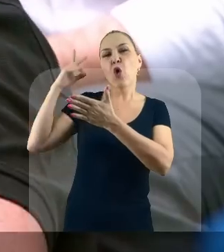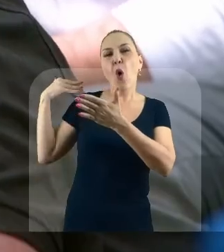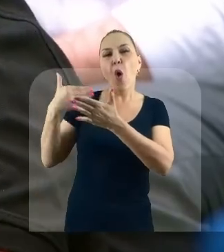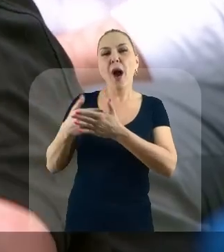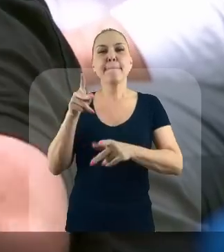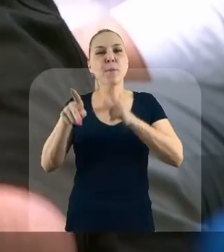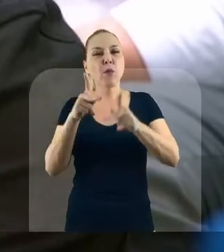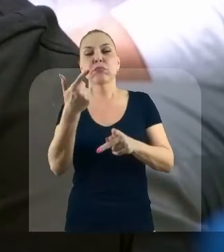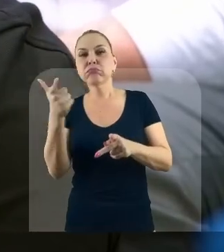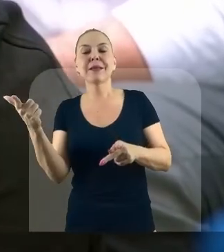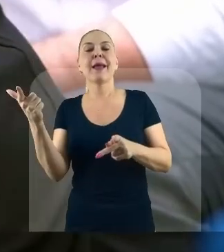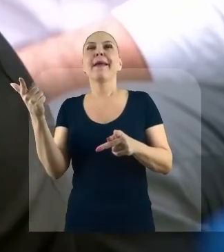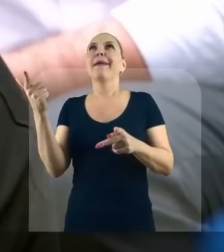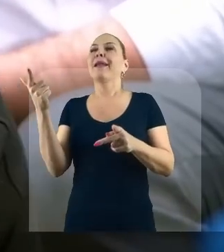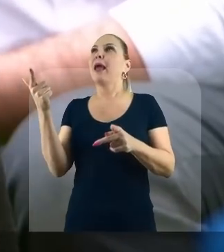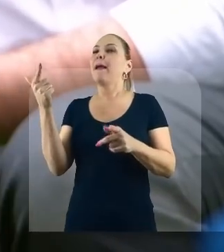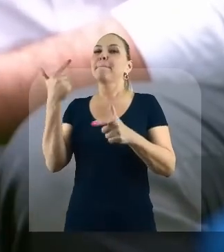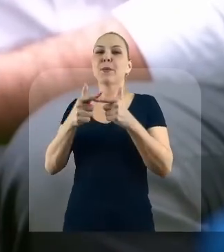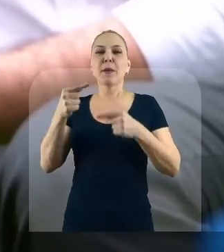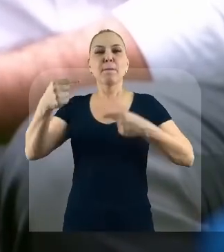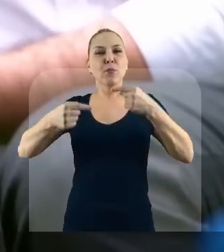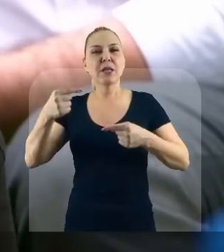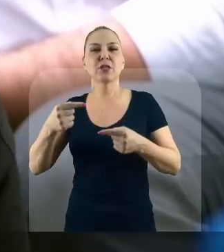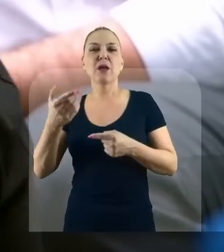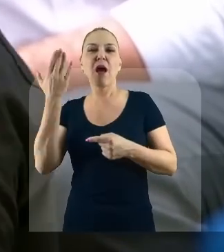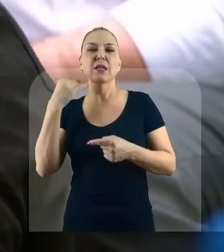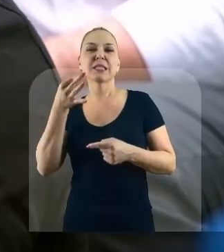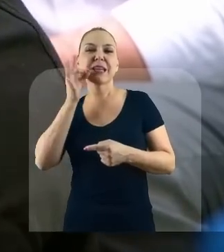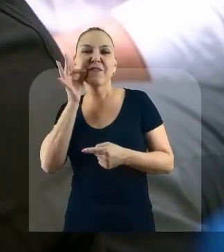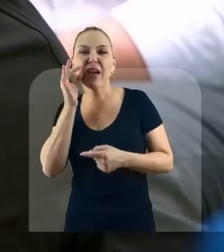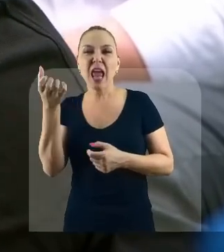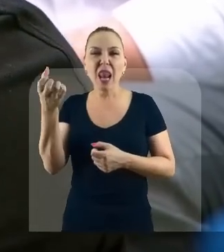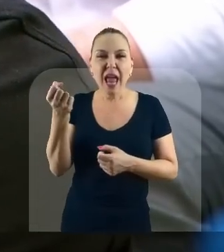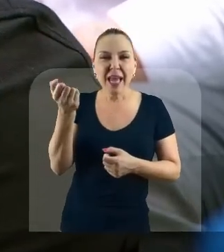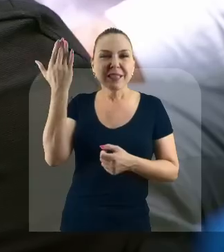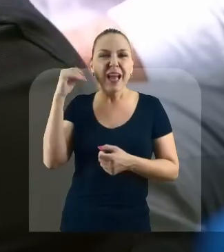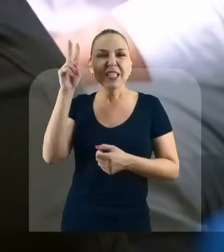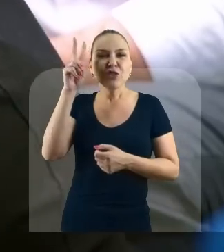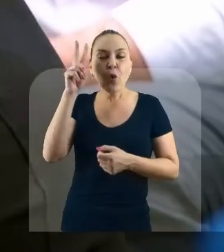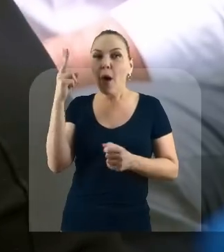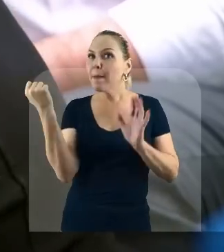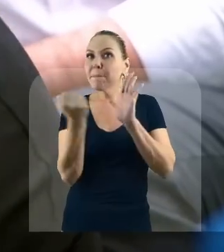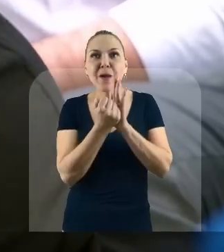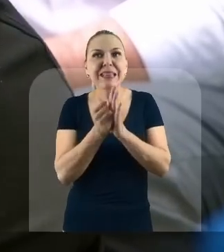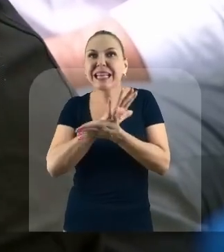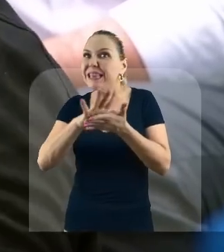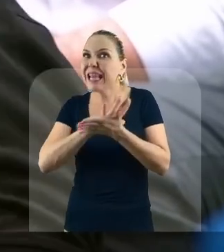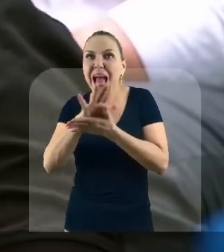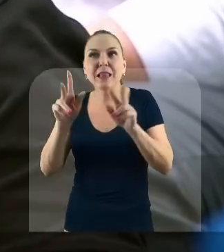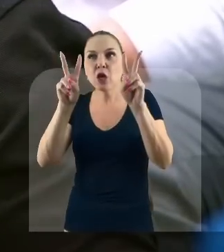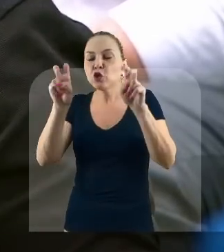aquietou à política centralista da política do café com leite. Então não tem absolutamente nada a